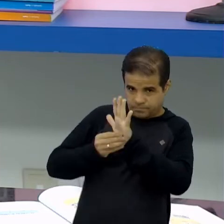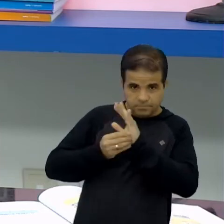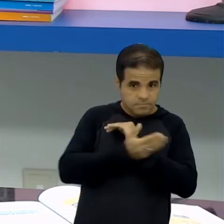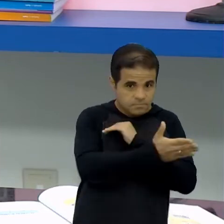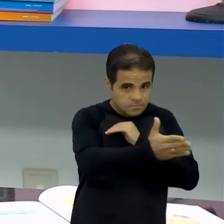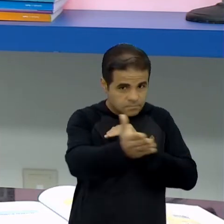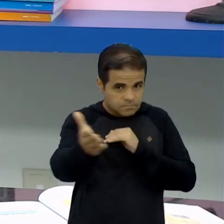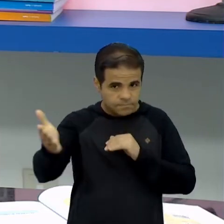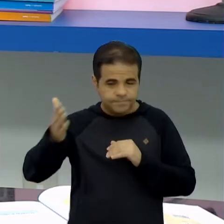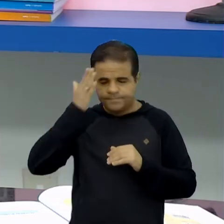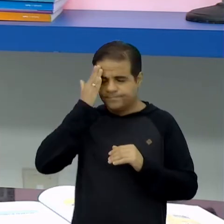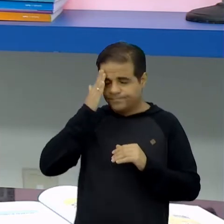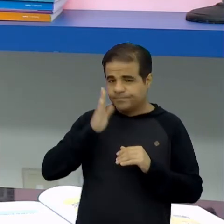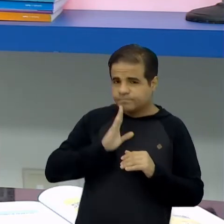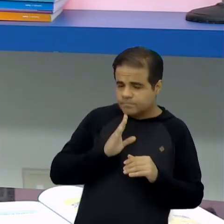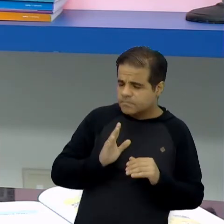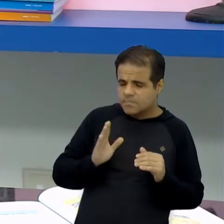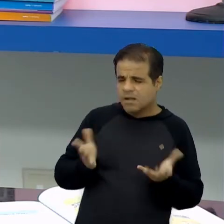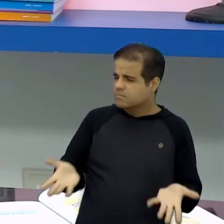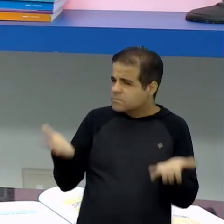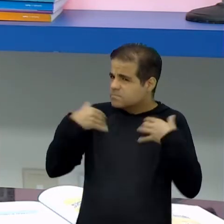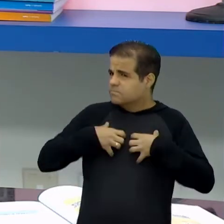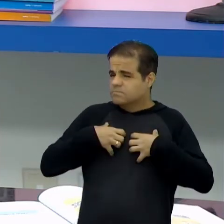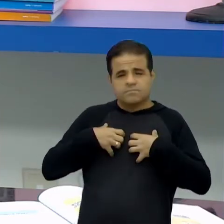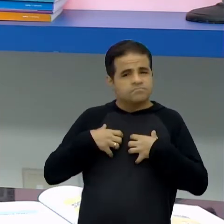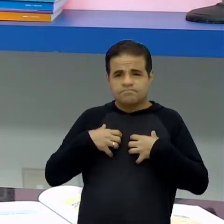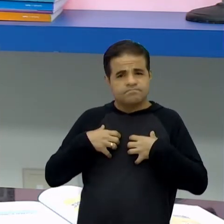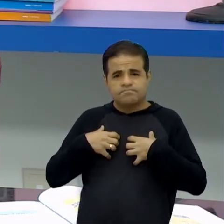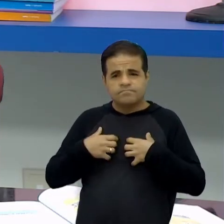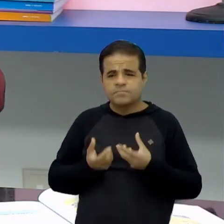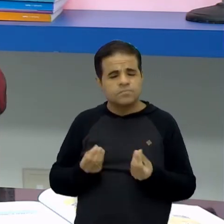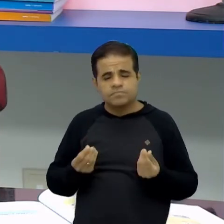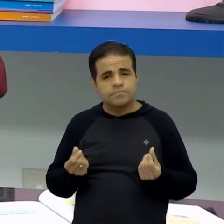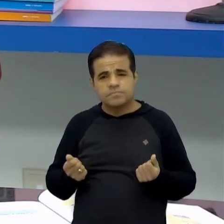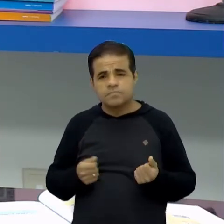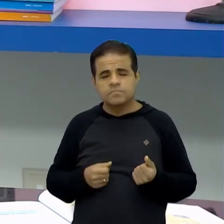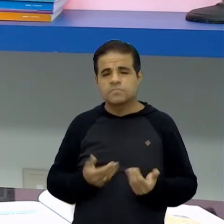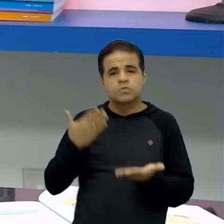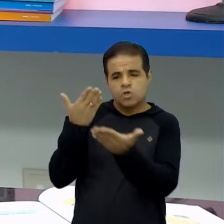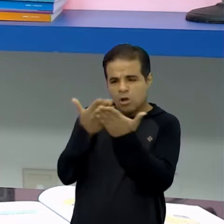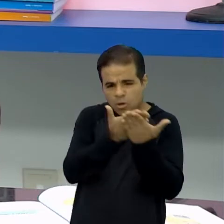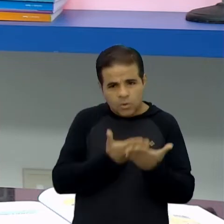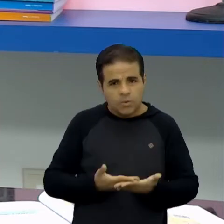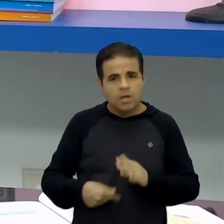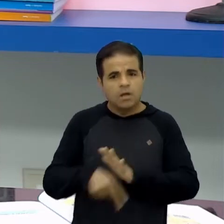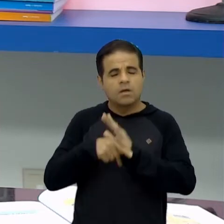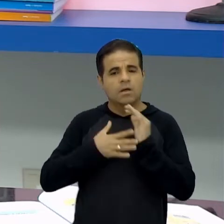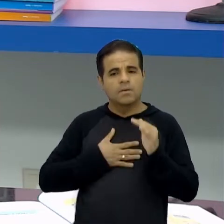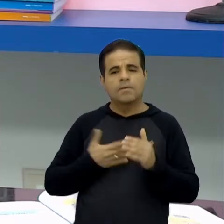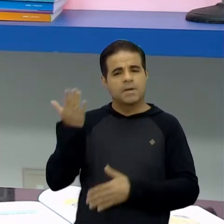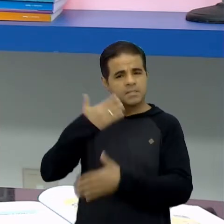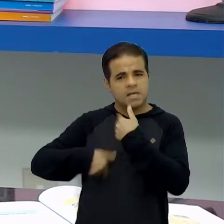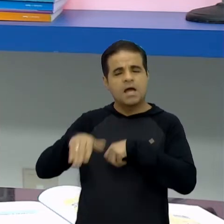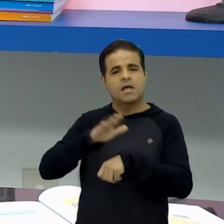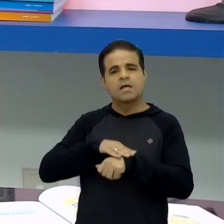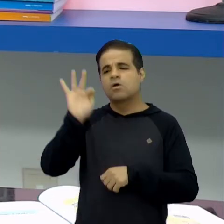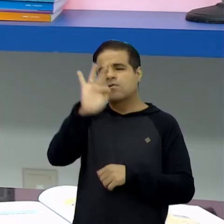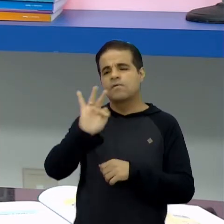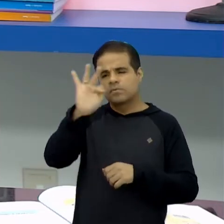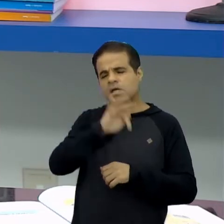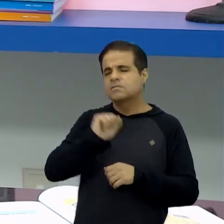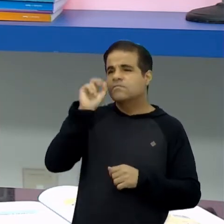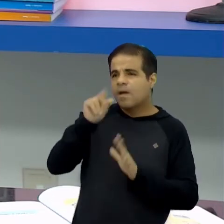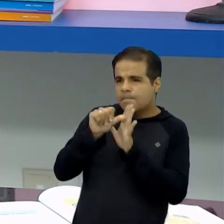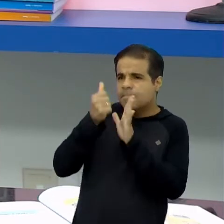vocês, estudantes, me voltou, né, toda uma questão de estudo da minha própria época da faculdade, quando a gente ouve falando